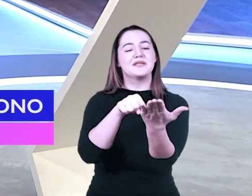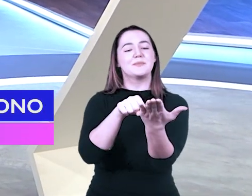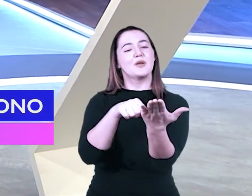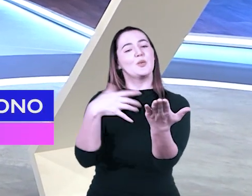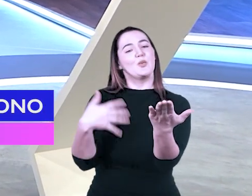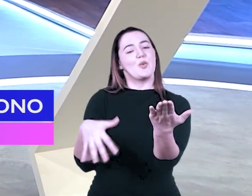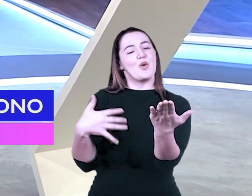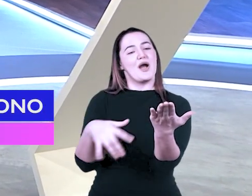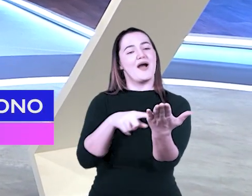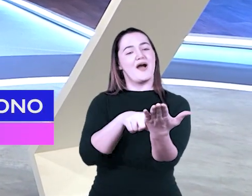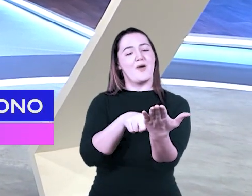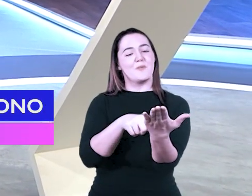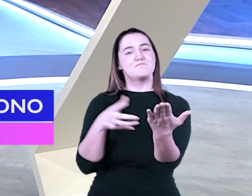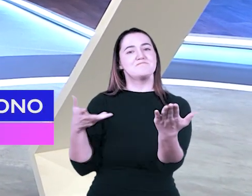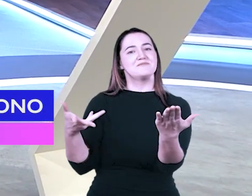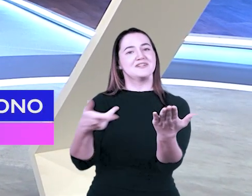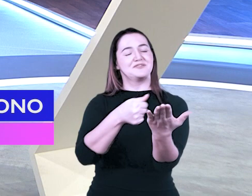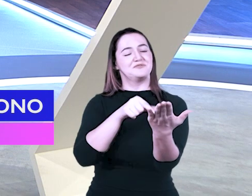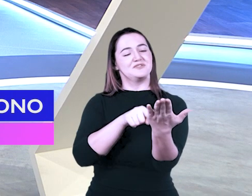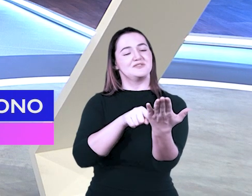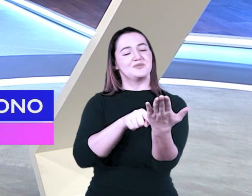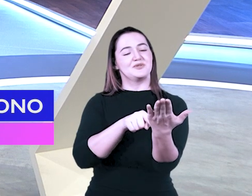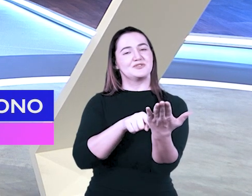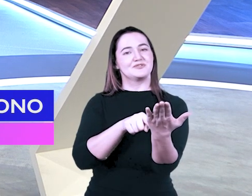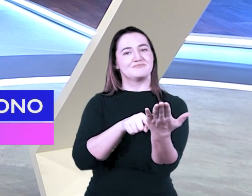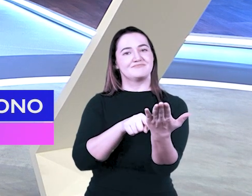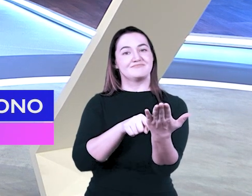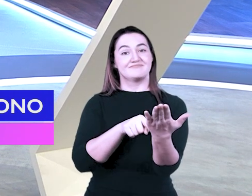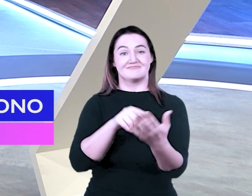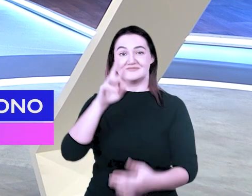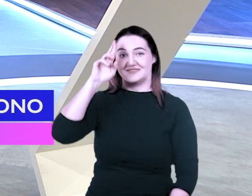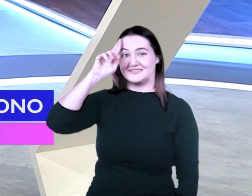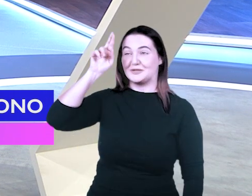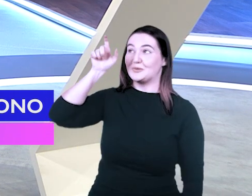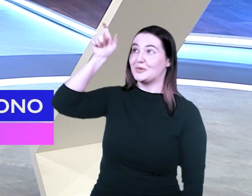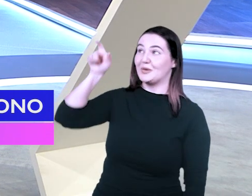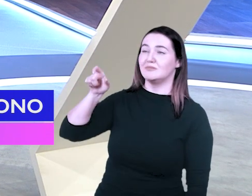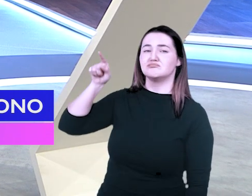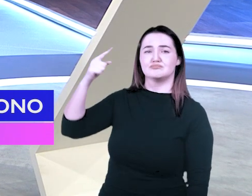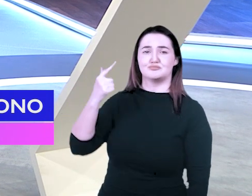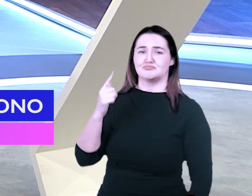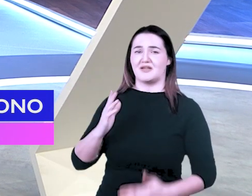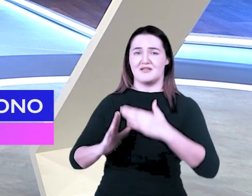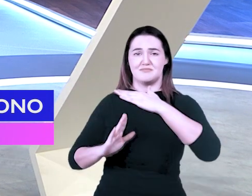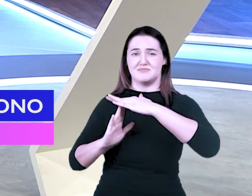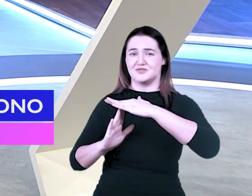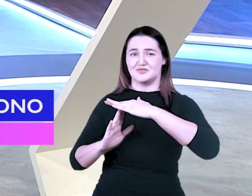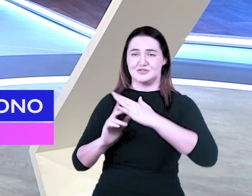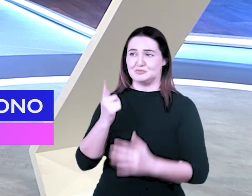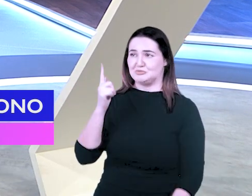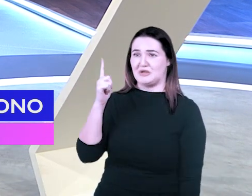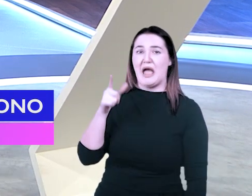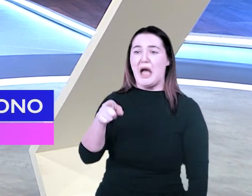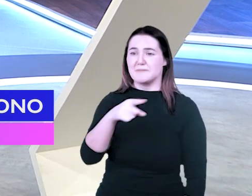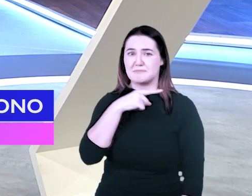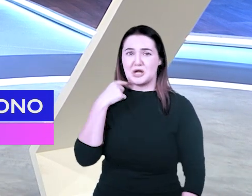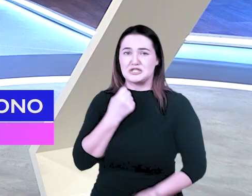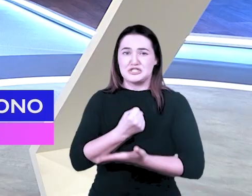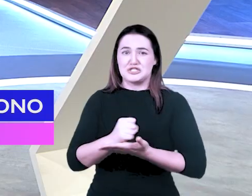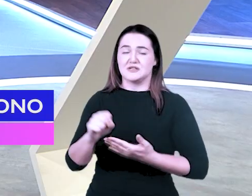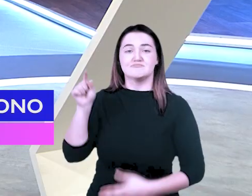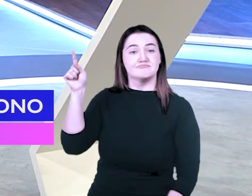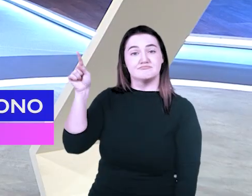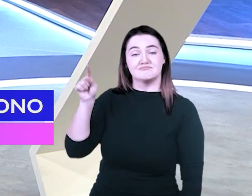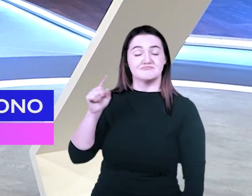desse Senhor maravilhoso, que não conhece limites, e que pode fazer qualquer coisa para dar a mim